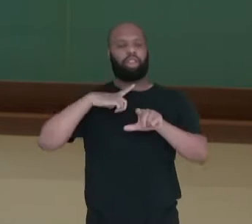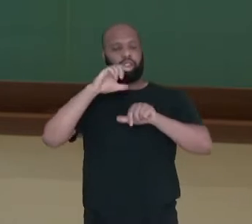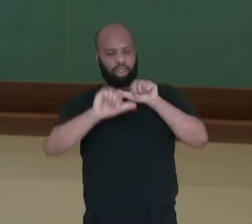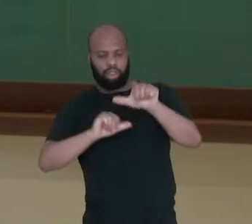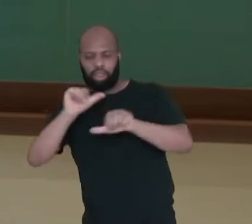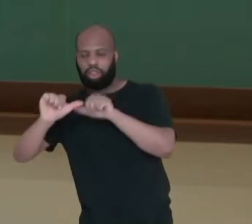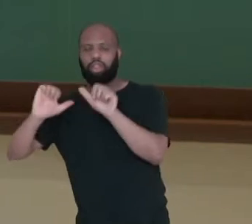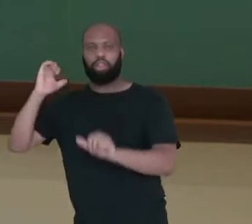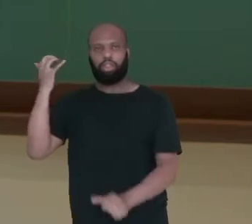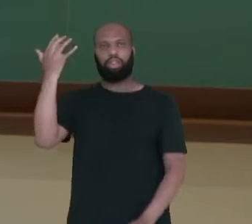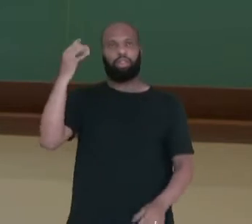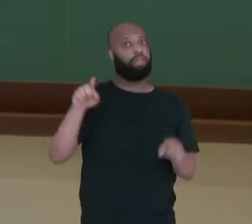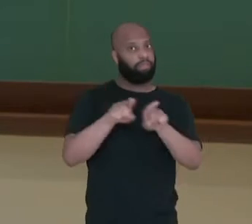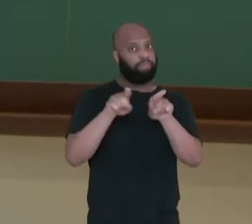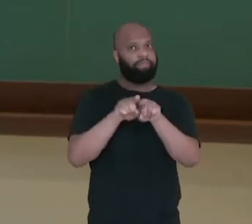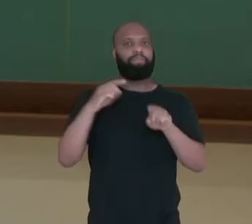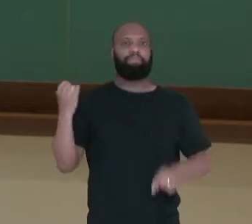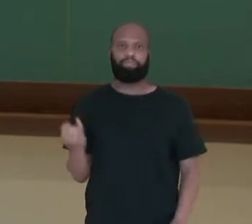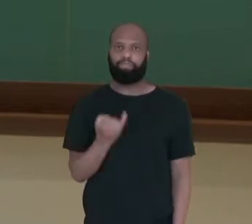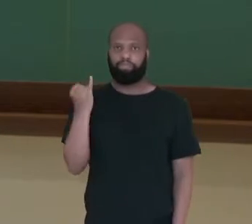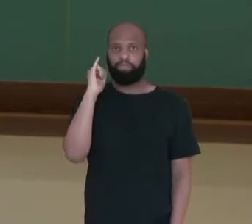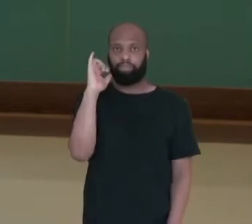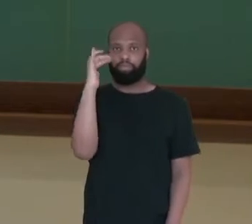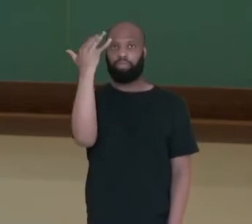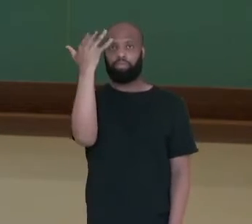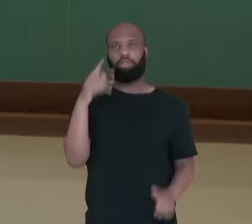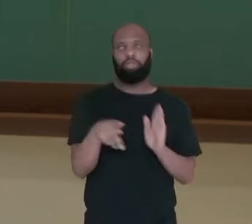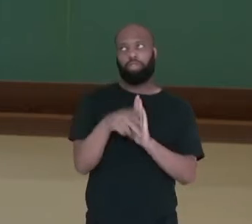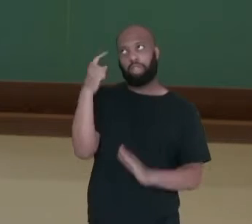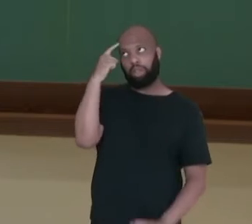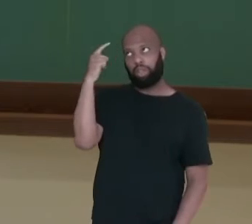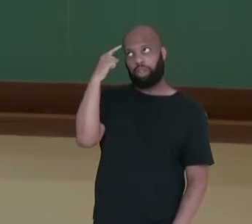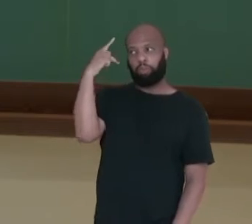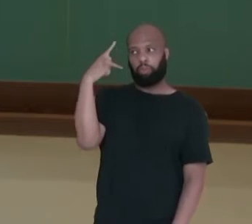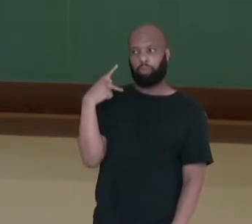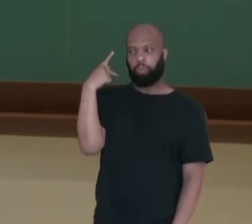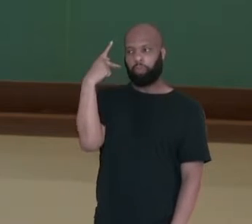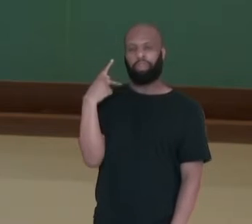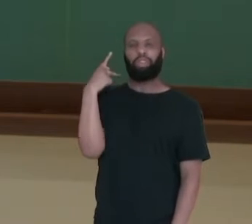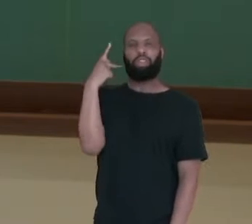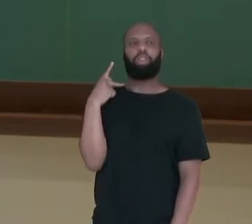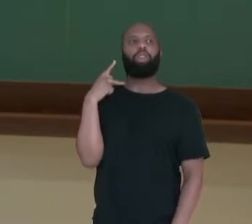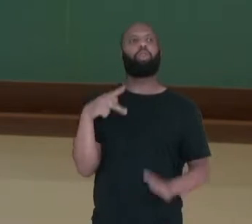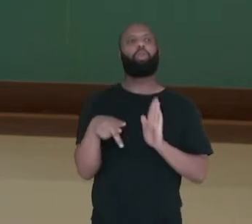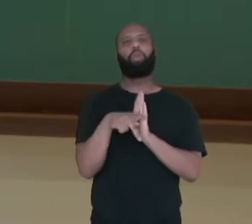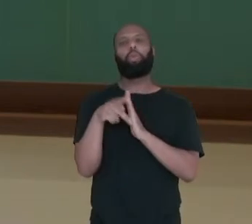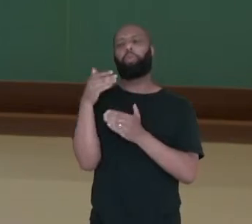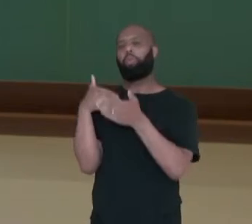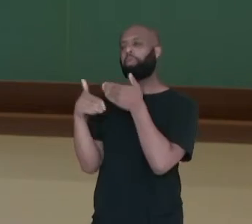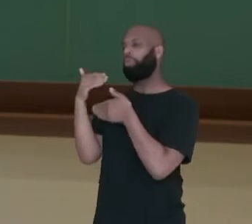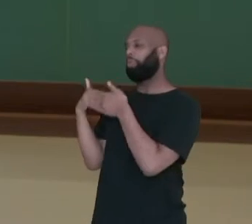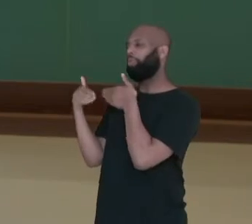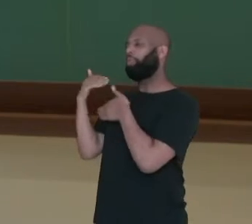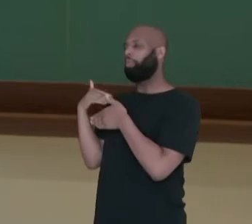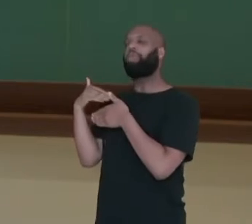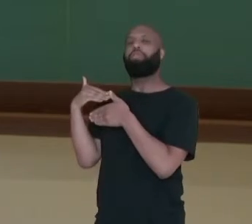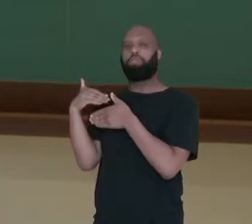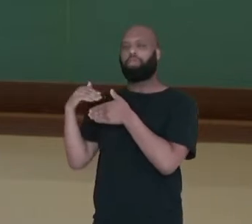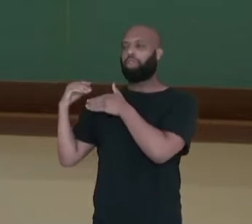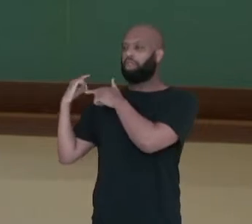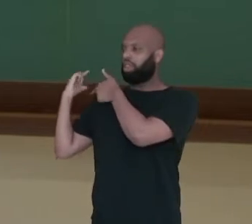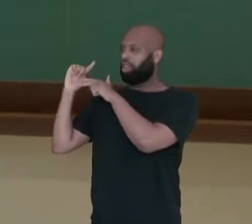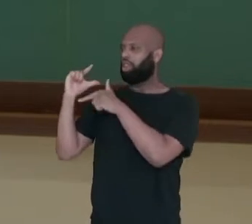mudanças bastante significativas que ocorrem no pensamento político lá dos antigos, dos